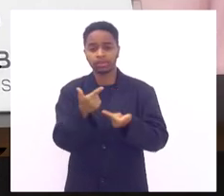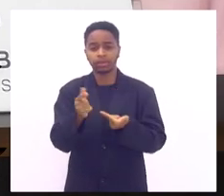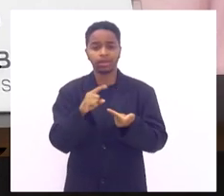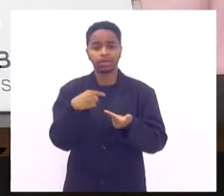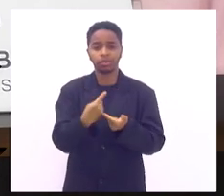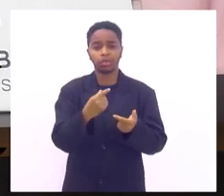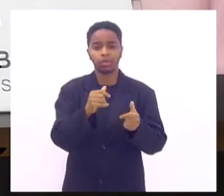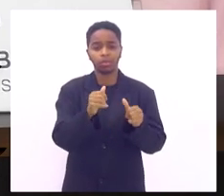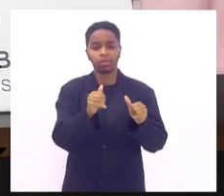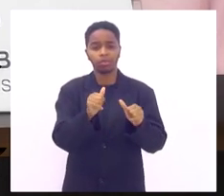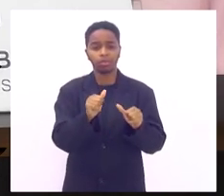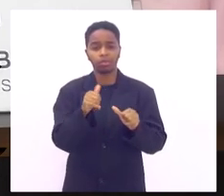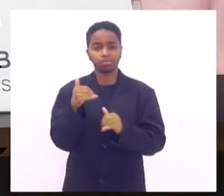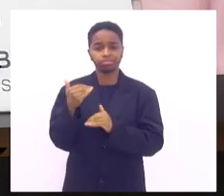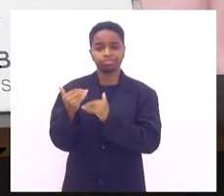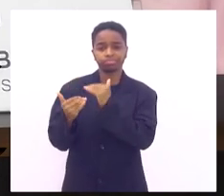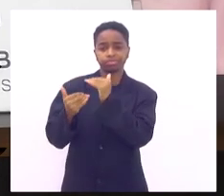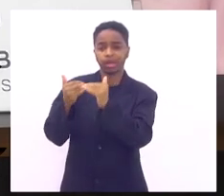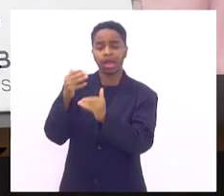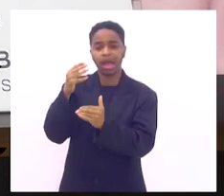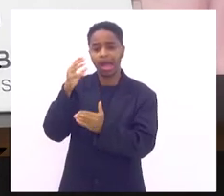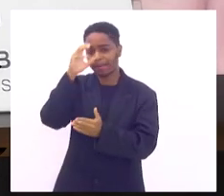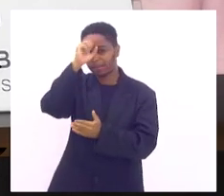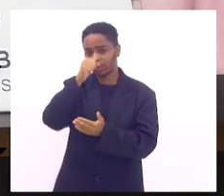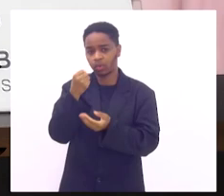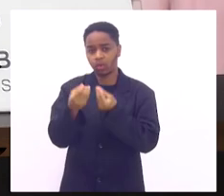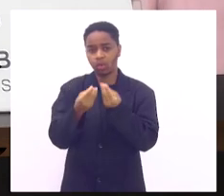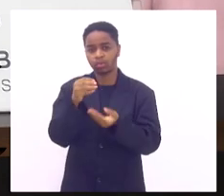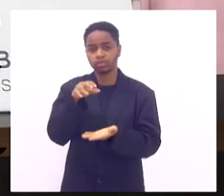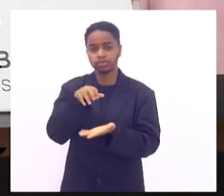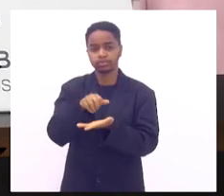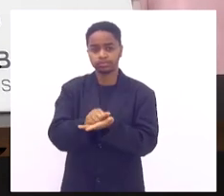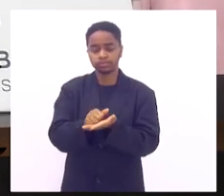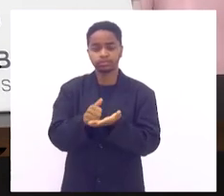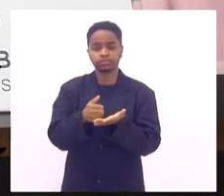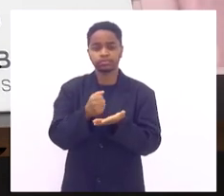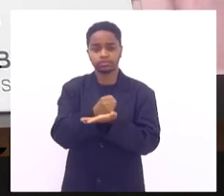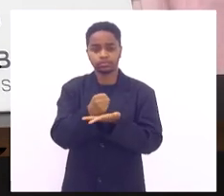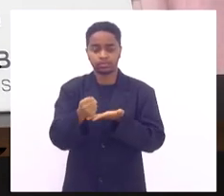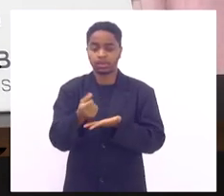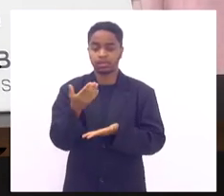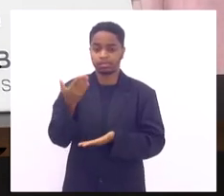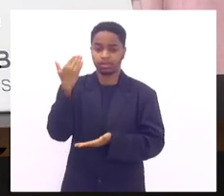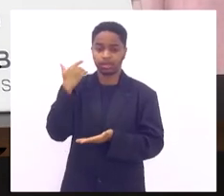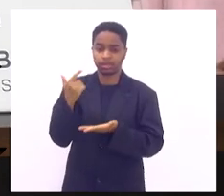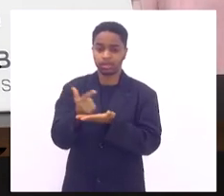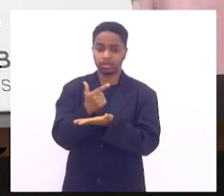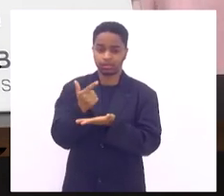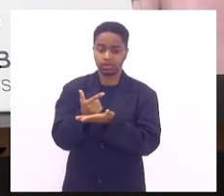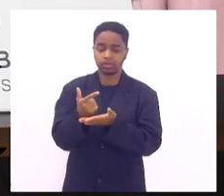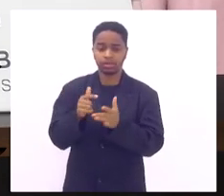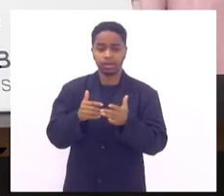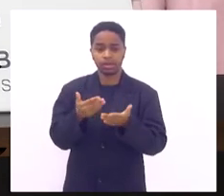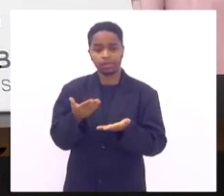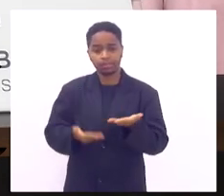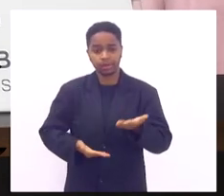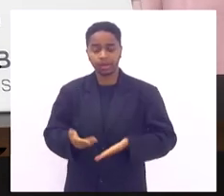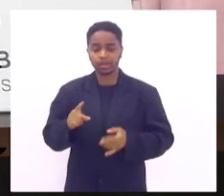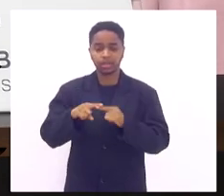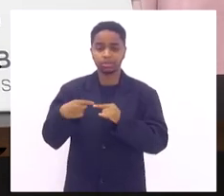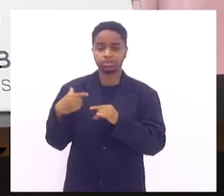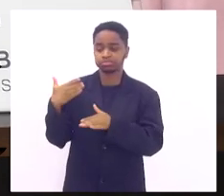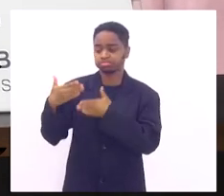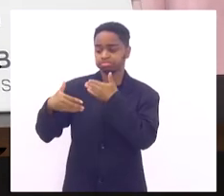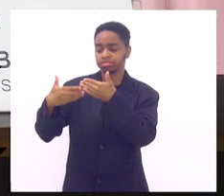departamento pessoal, aprendia a registrar uma carteira, antigamente era o livro de empregado, agora já é no sistema, e aí ia crescendo dentro do